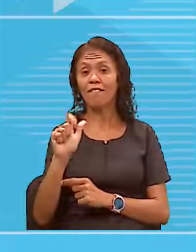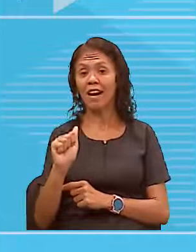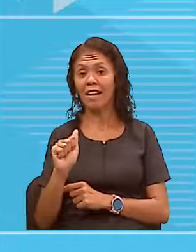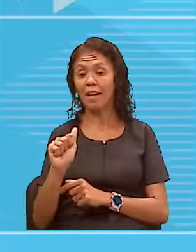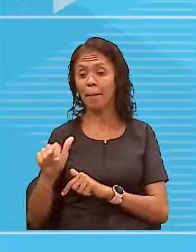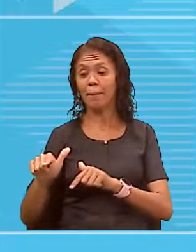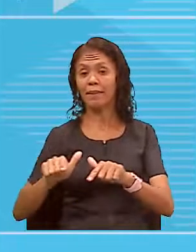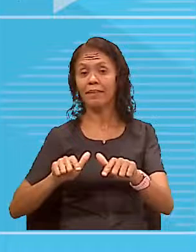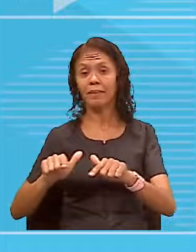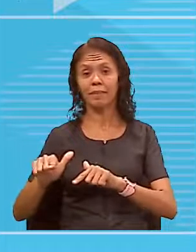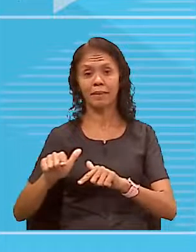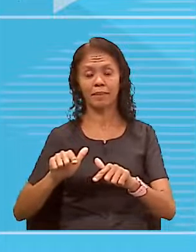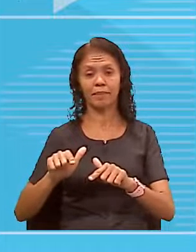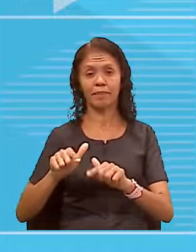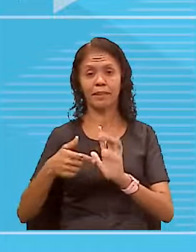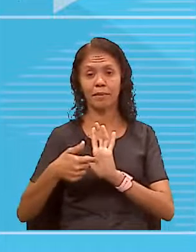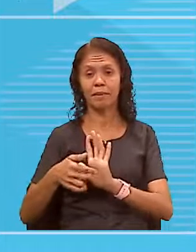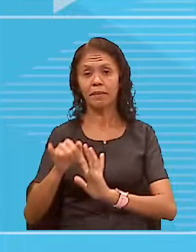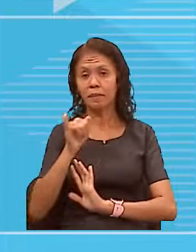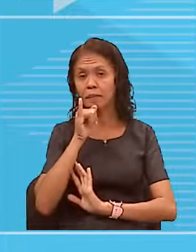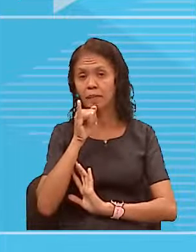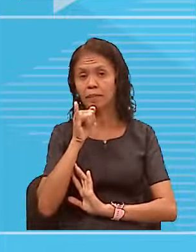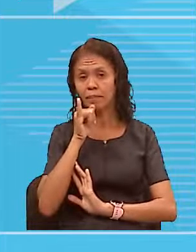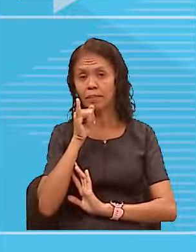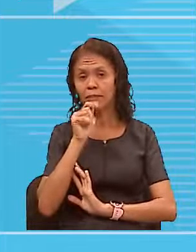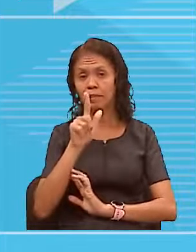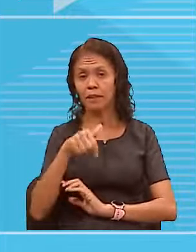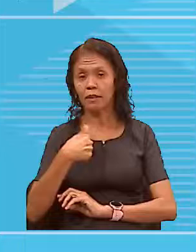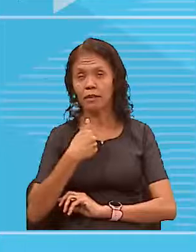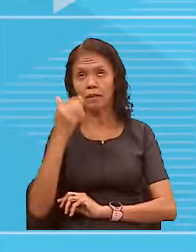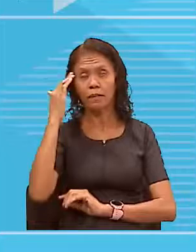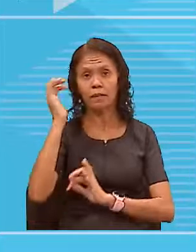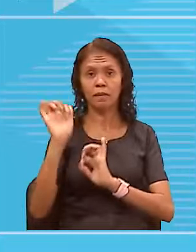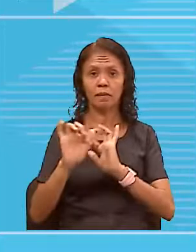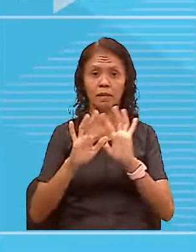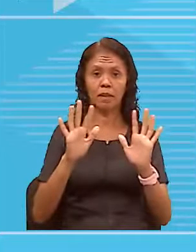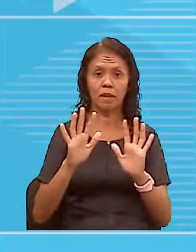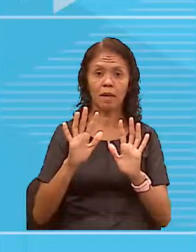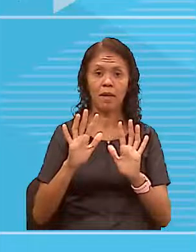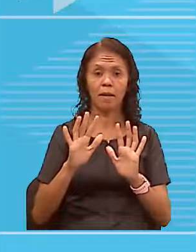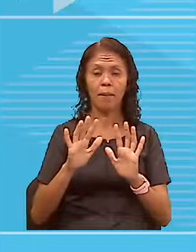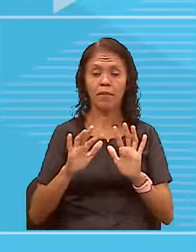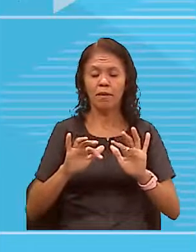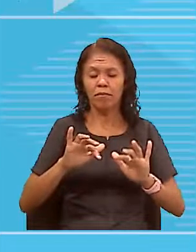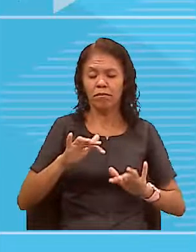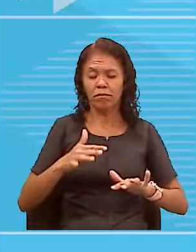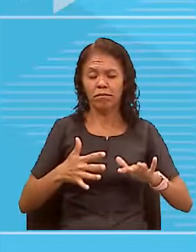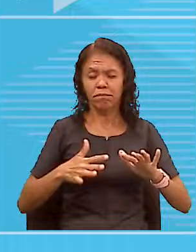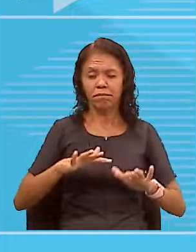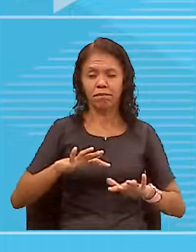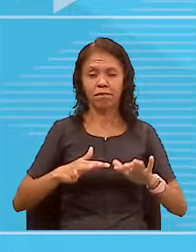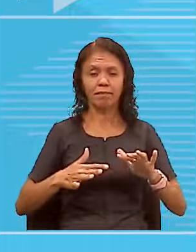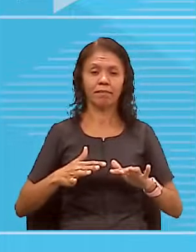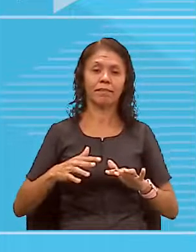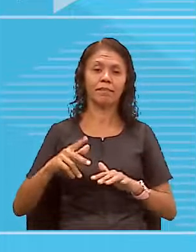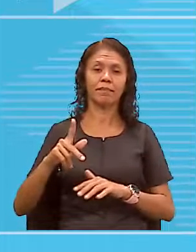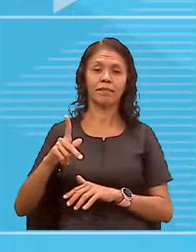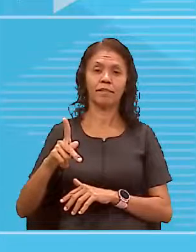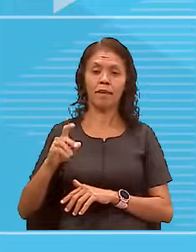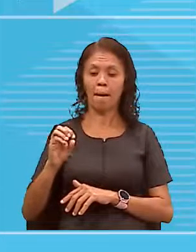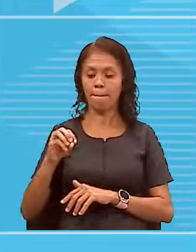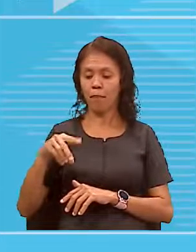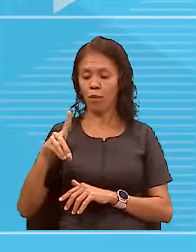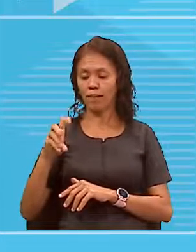Aí eu estou colocando esse exemplo para a gente poder entender melhor o que é média aritmética ponderada diferente da média aritmética